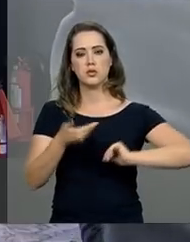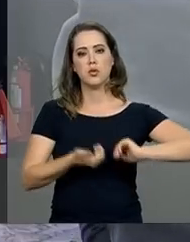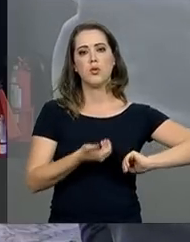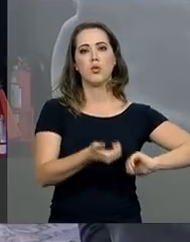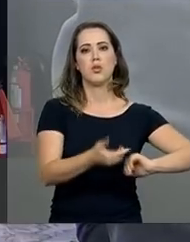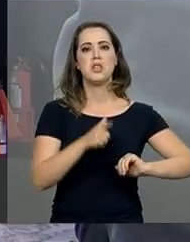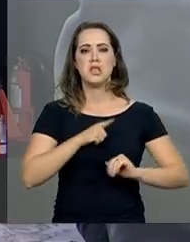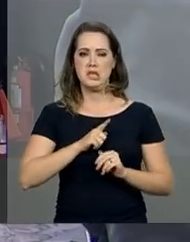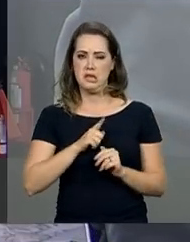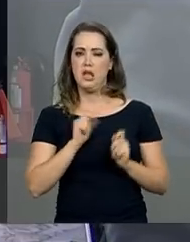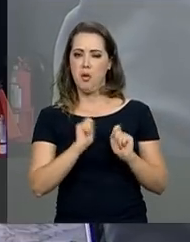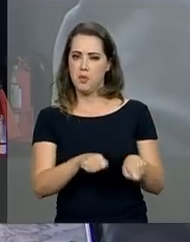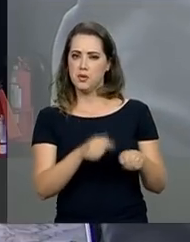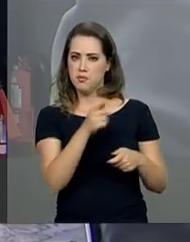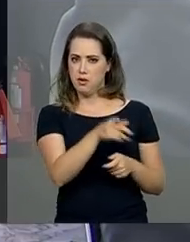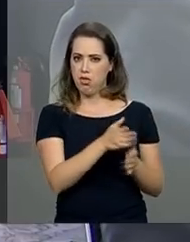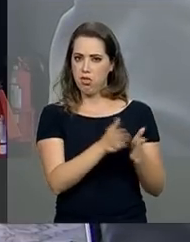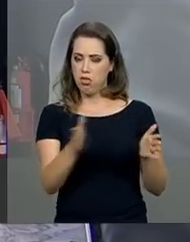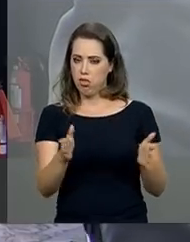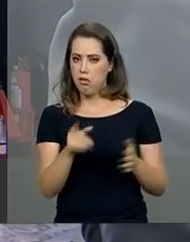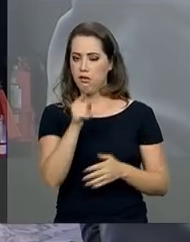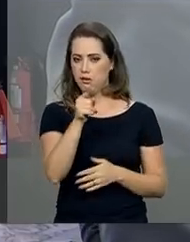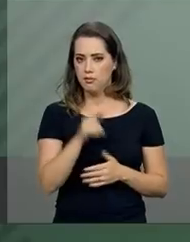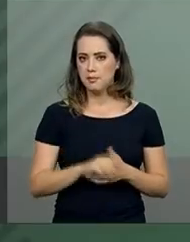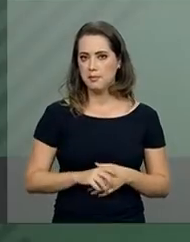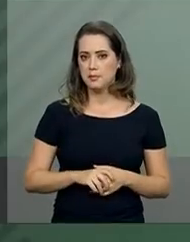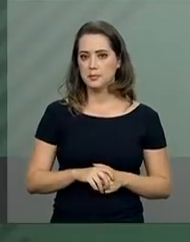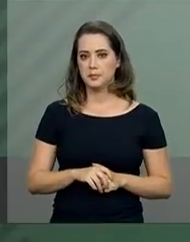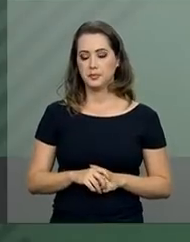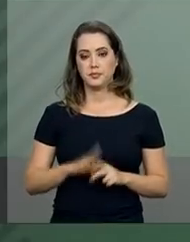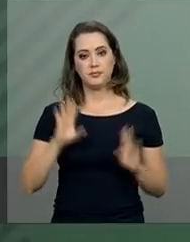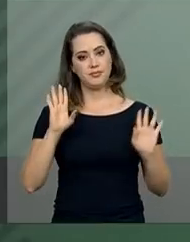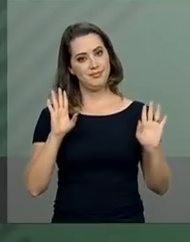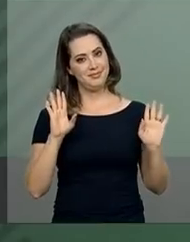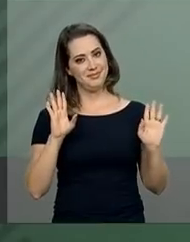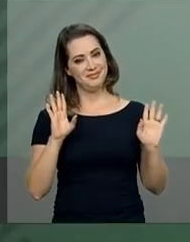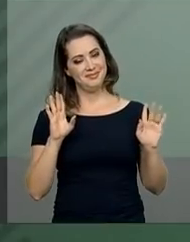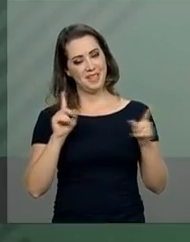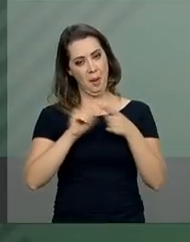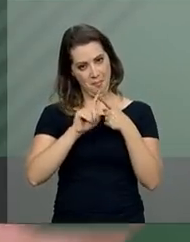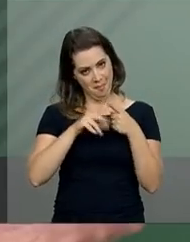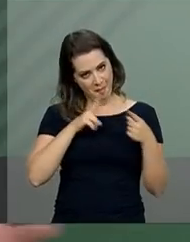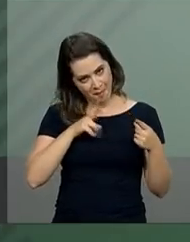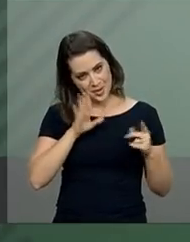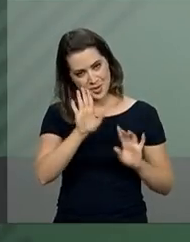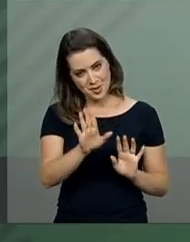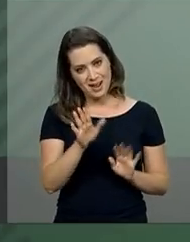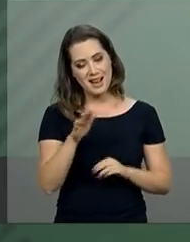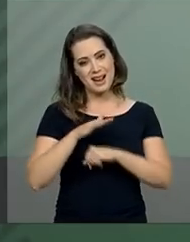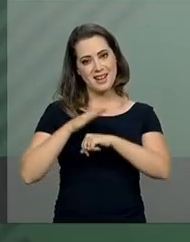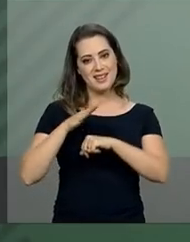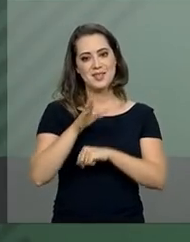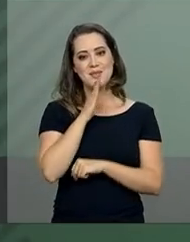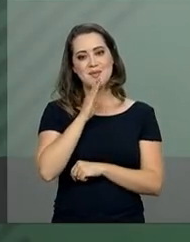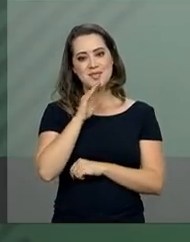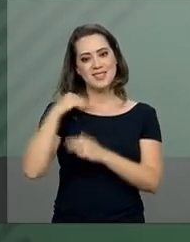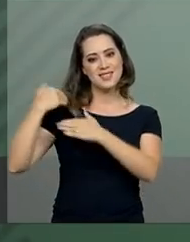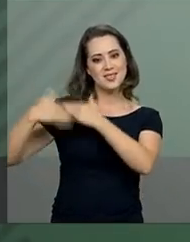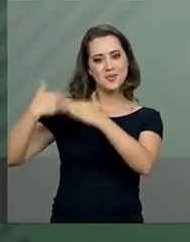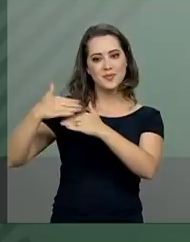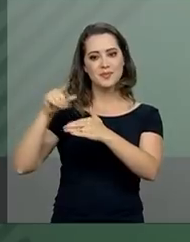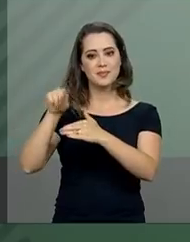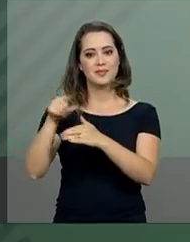tem espaço para esse tipo de aventura presidente em relação à pergunta pessoal você me conhece há tanto tempo